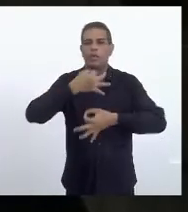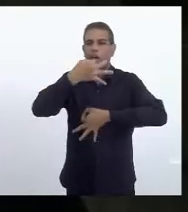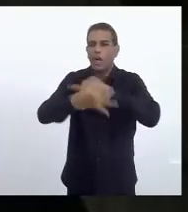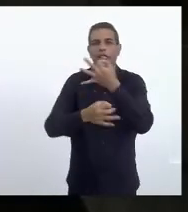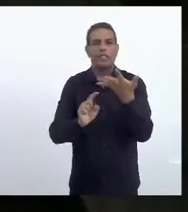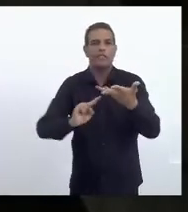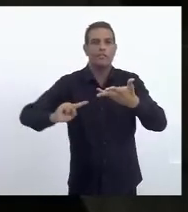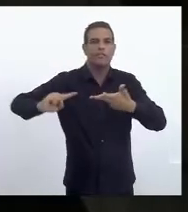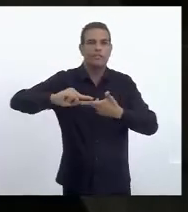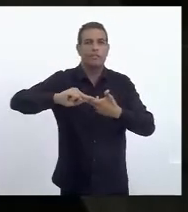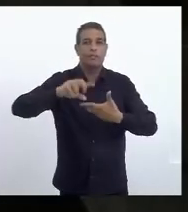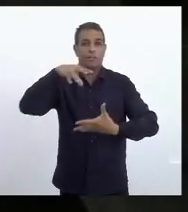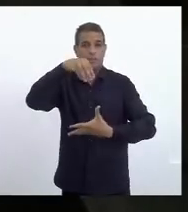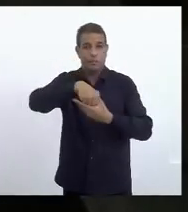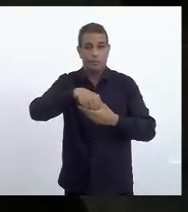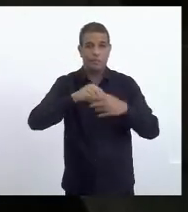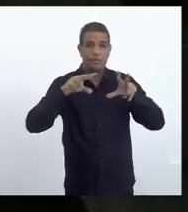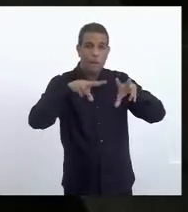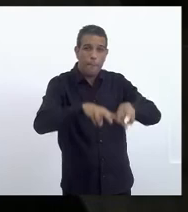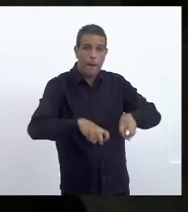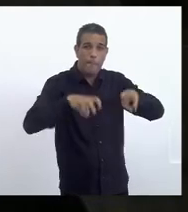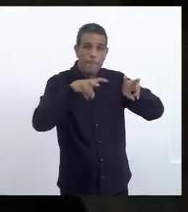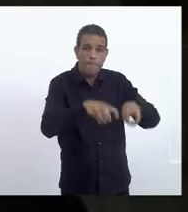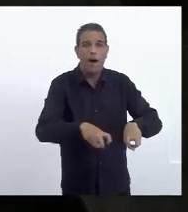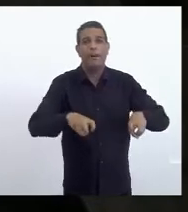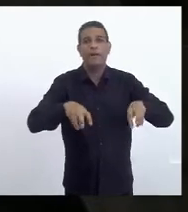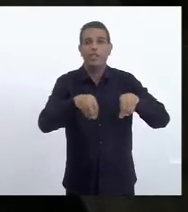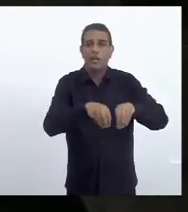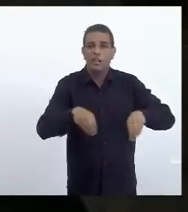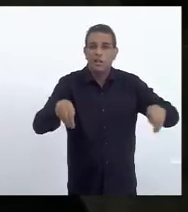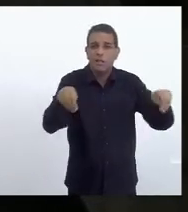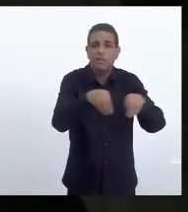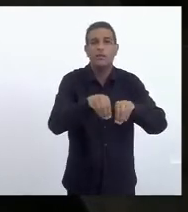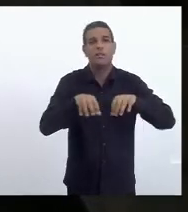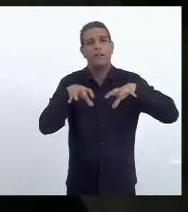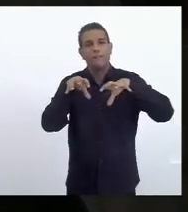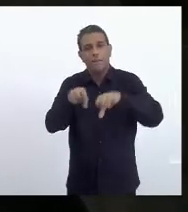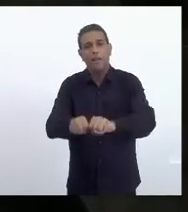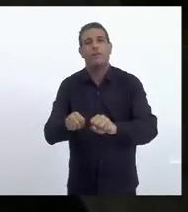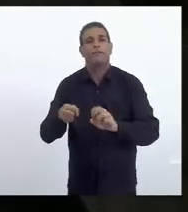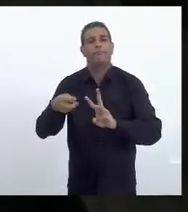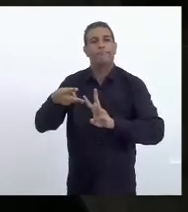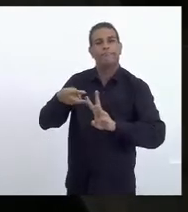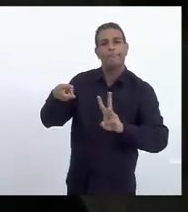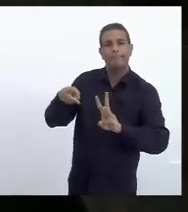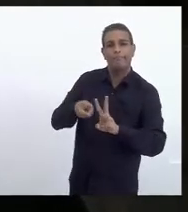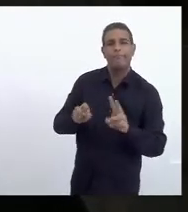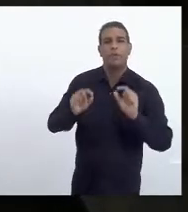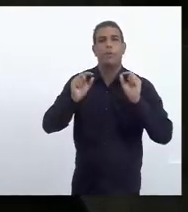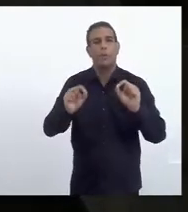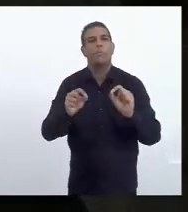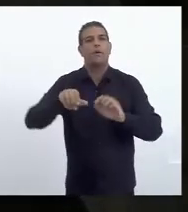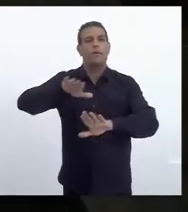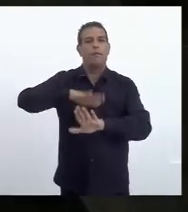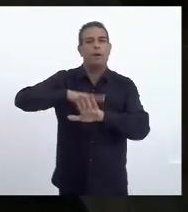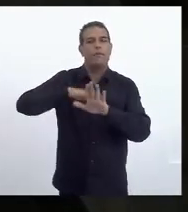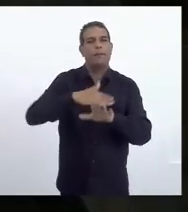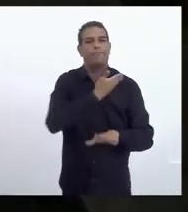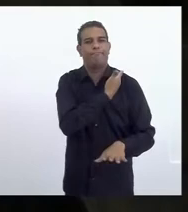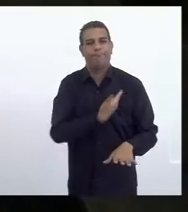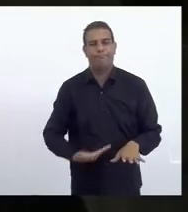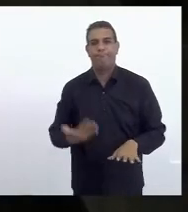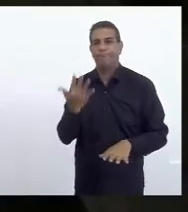a crítica necessária a grilagem de terras EA garimpagem ilegal que invade a terra dos povos indígenas o aqui é essência do governo federal